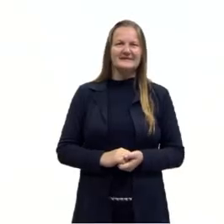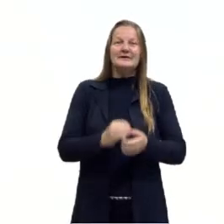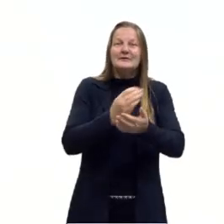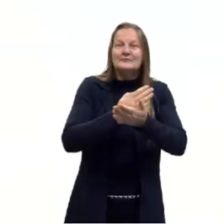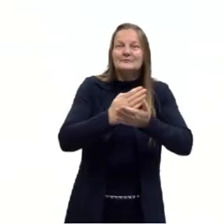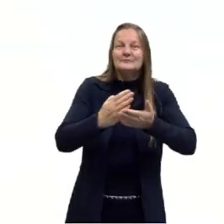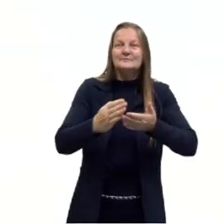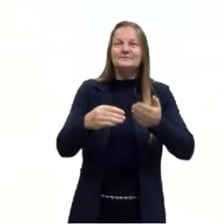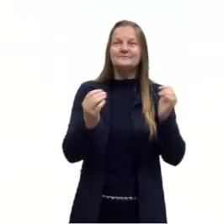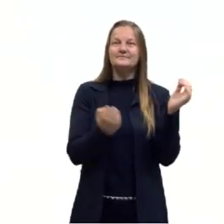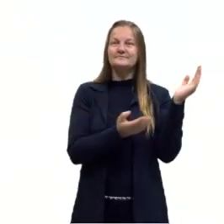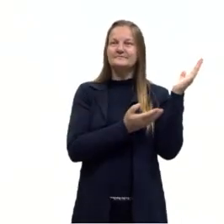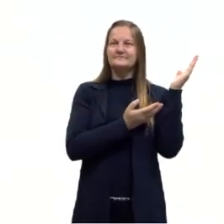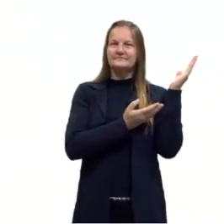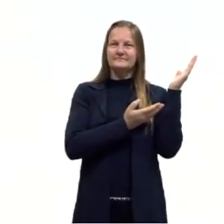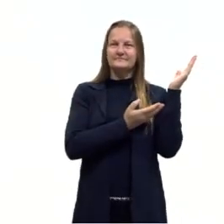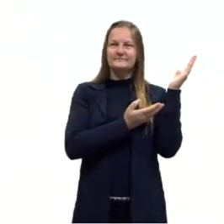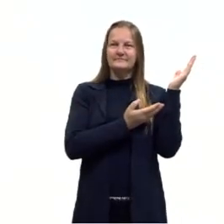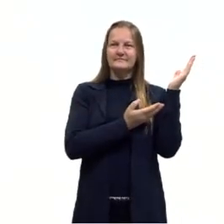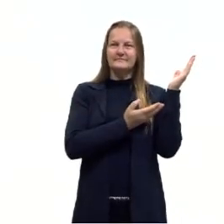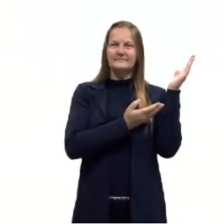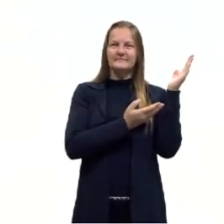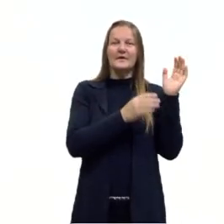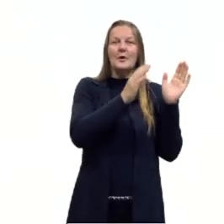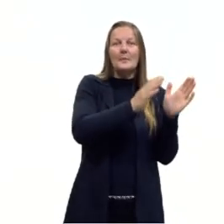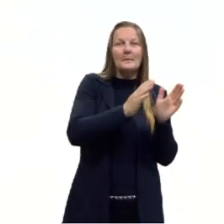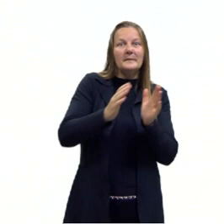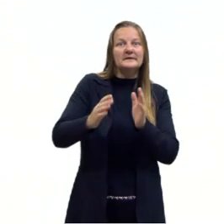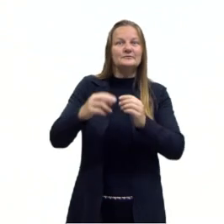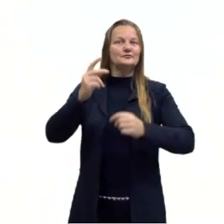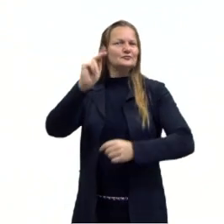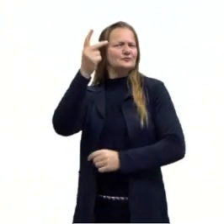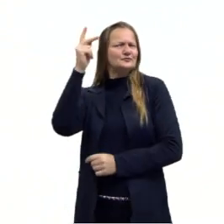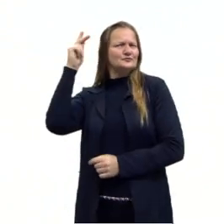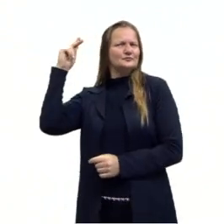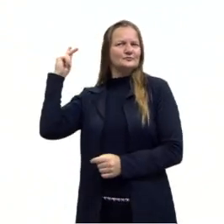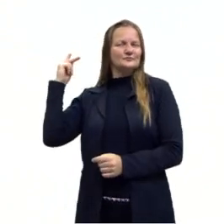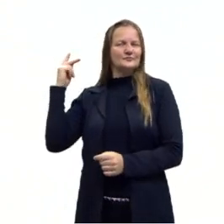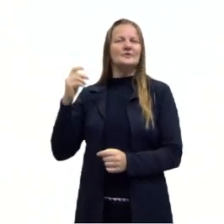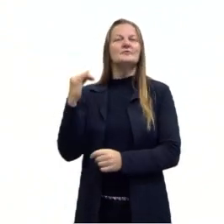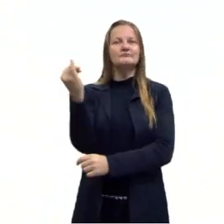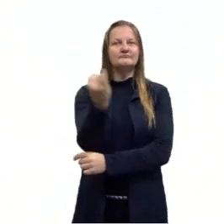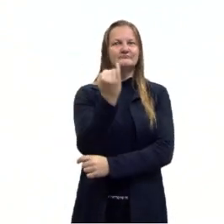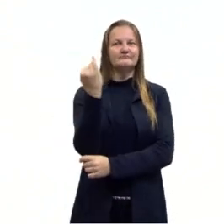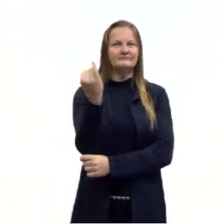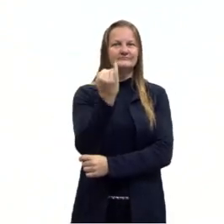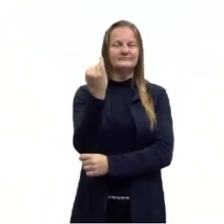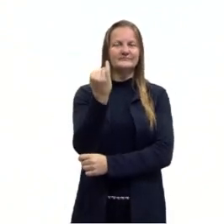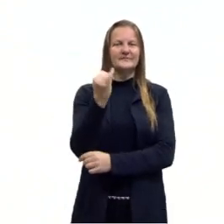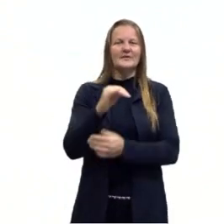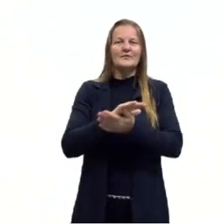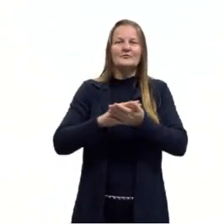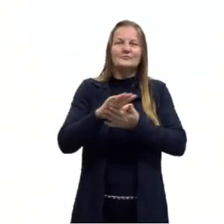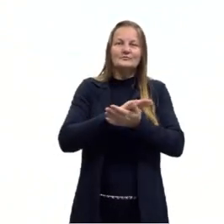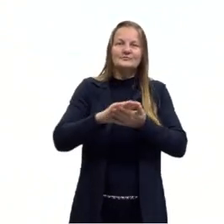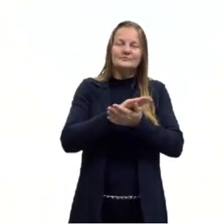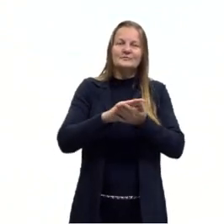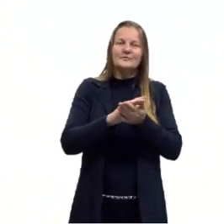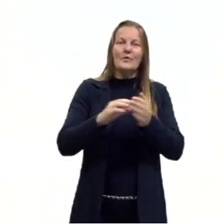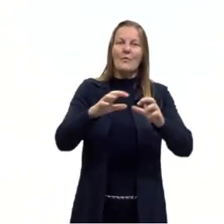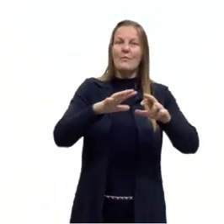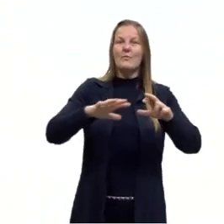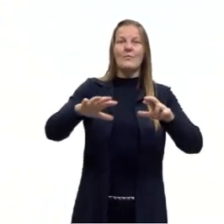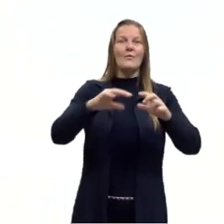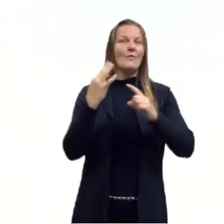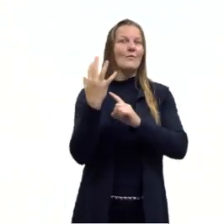aqui então pessoal nós temos esse período da história que é um período extremamente Importante é não só por